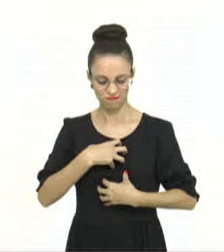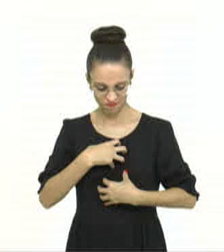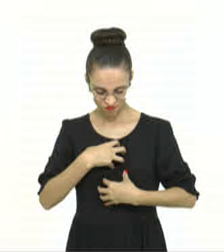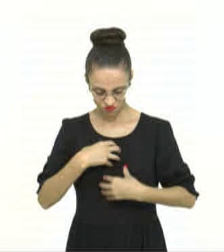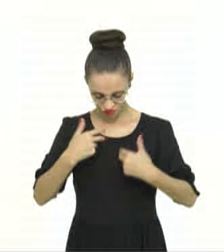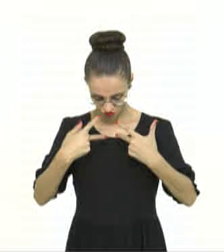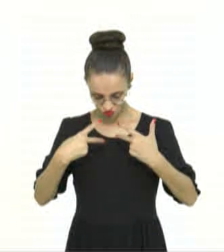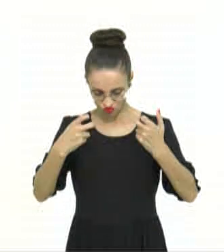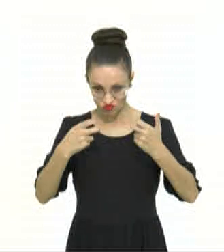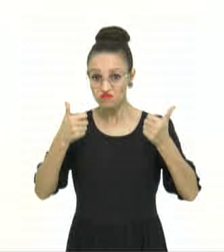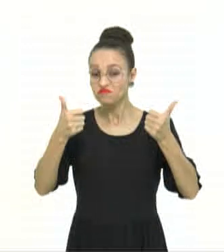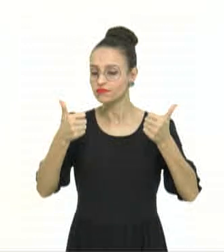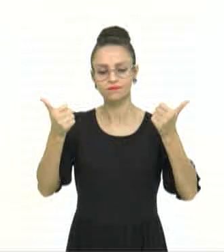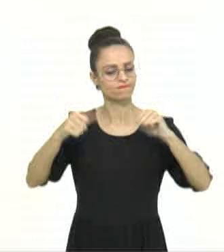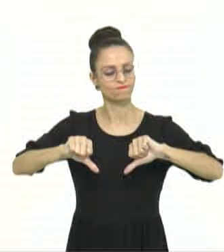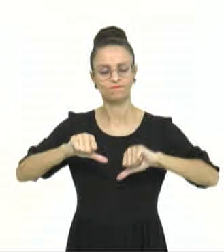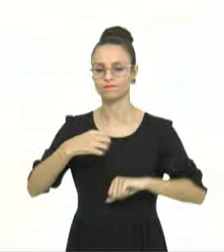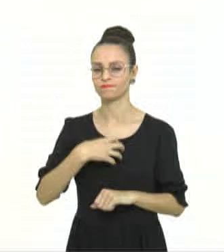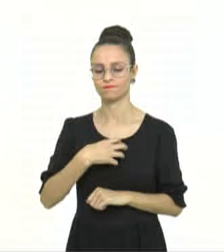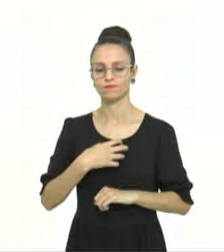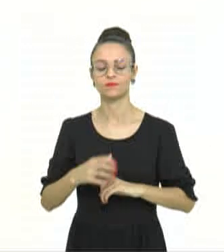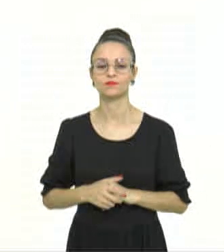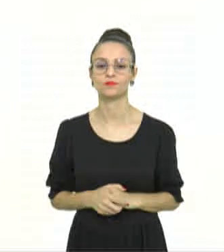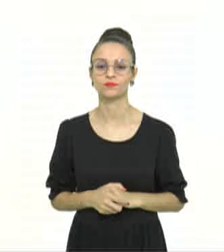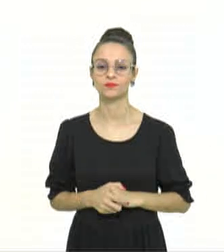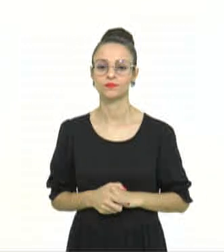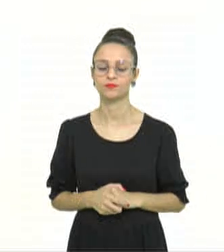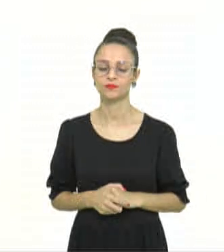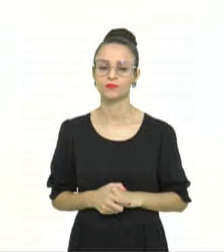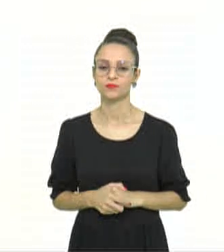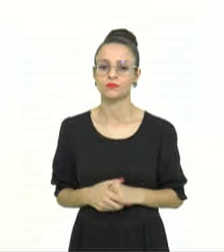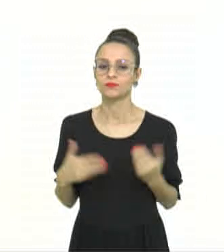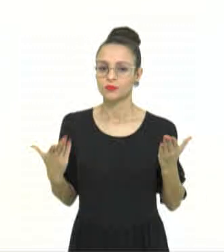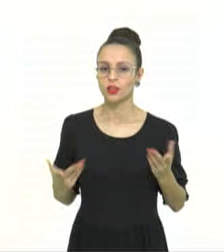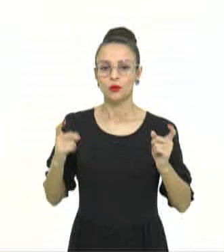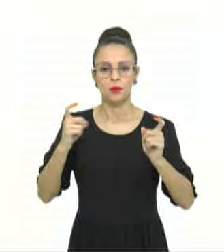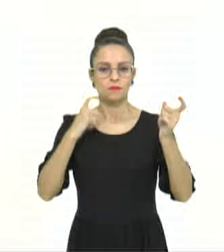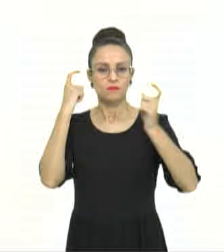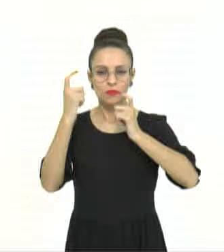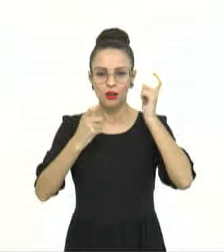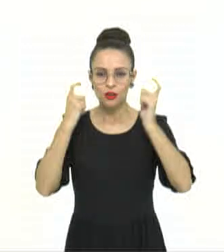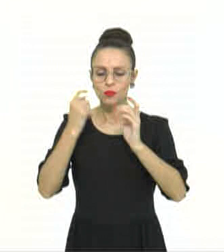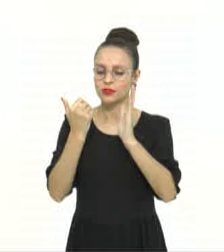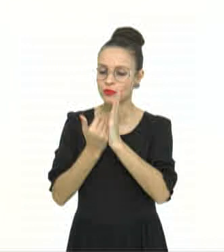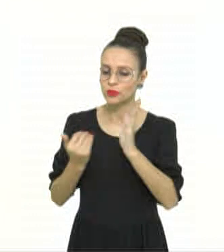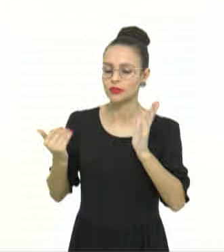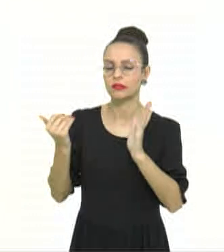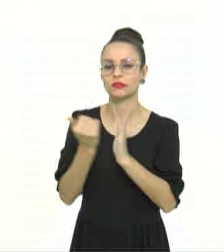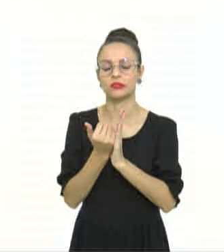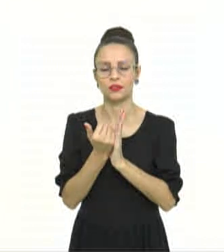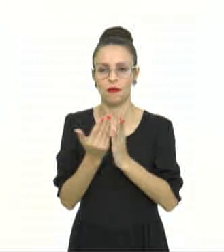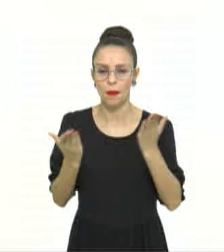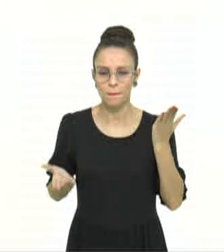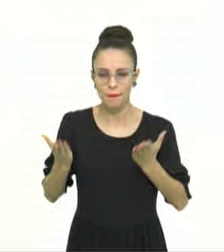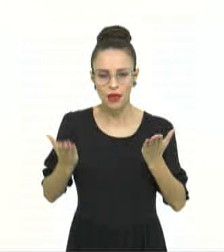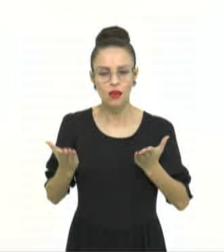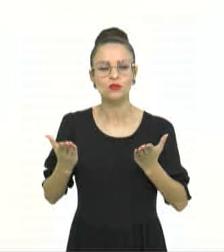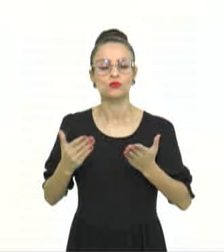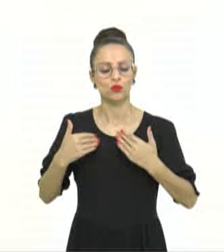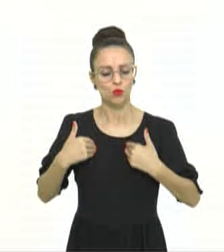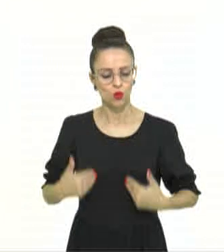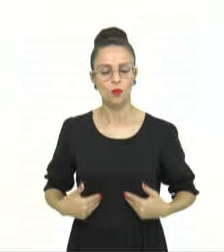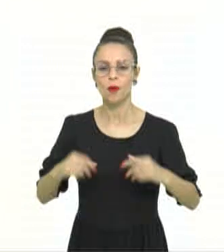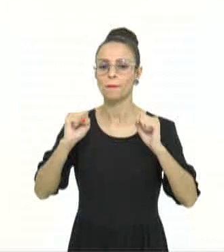com o seu próprio corpo. Então, a preocupação excessiva com o peso corporal pode provocar